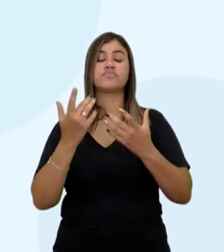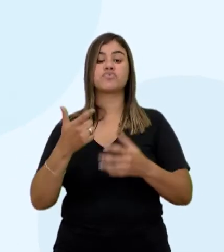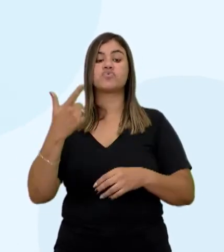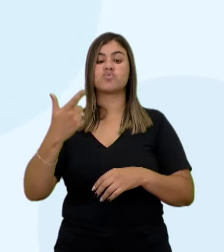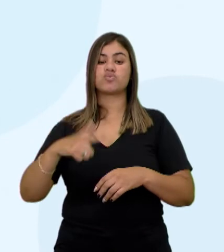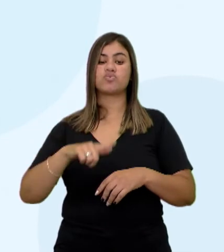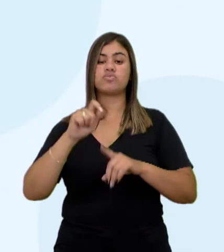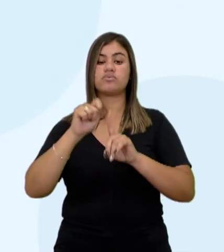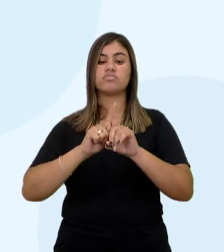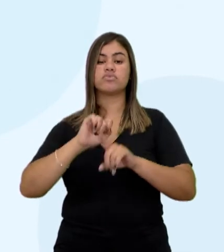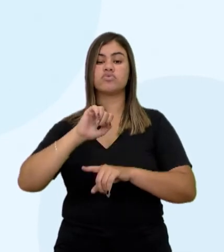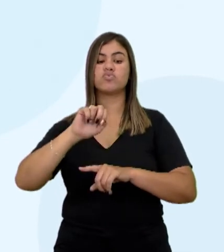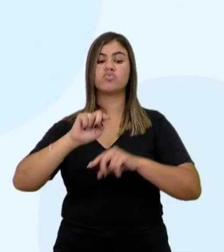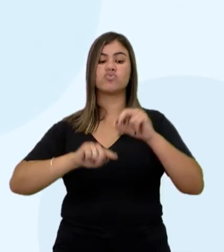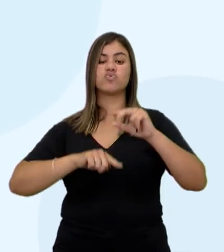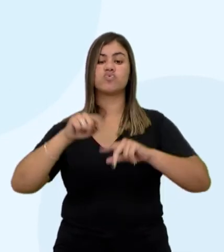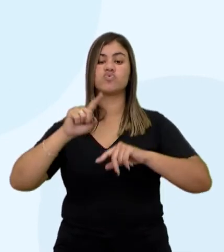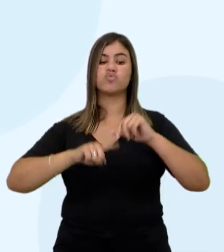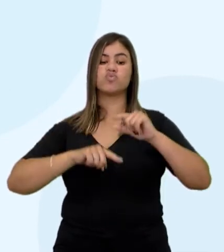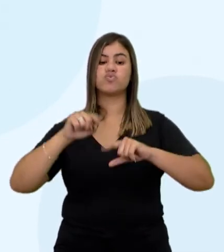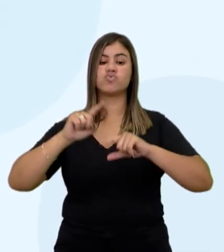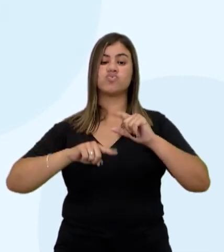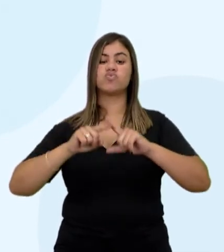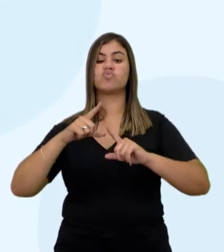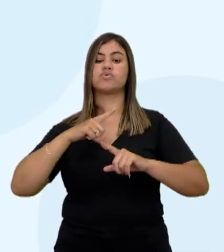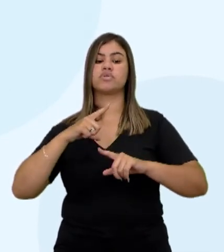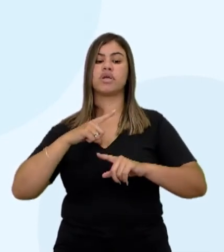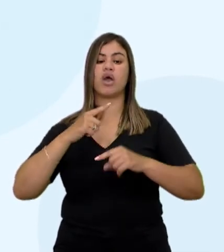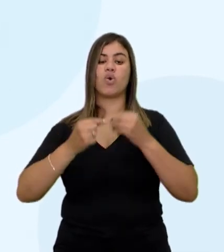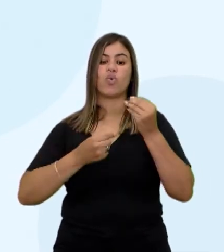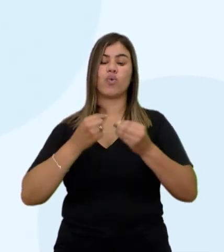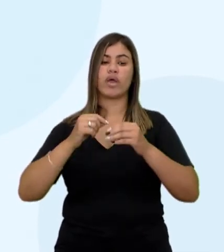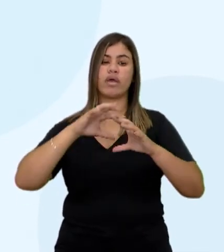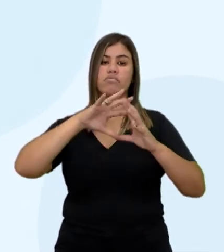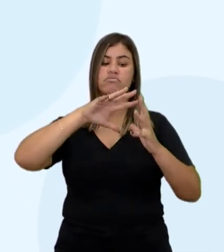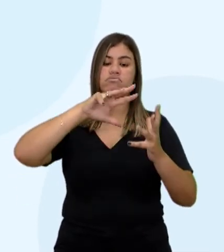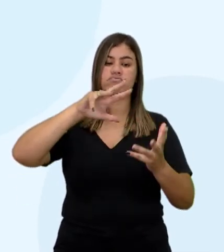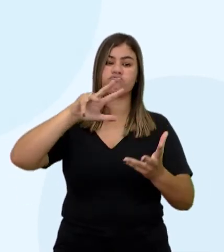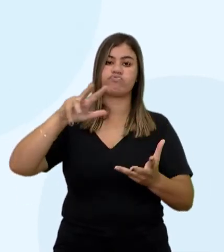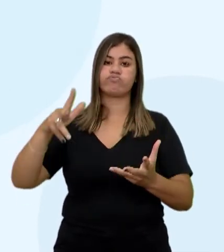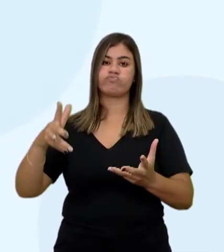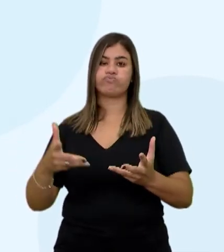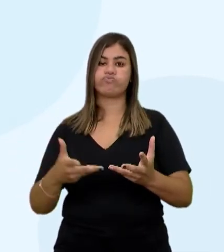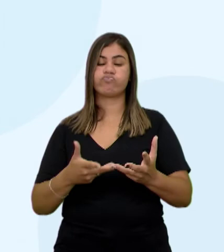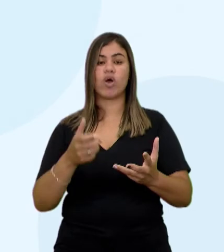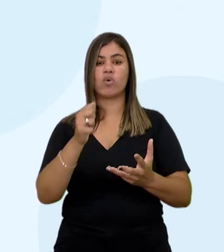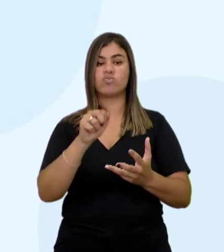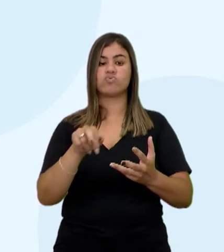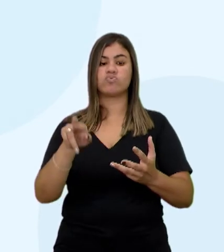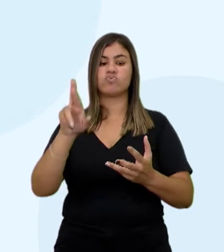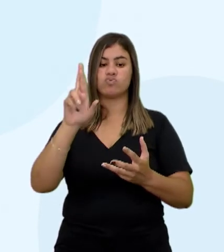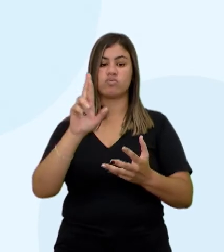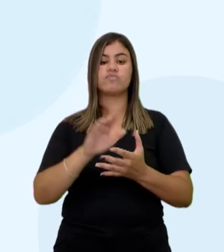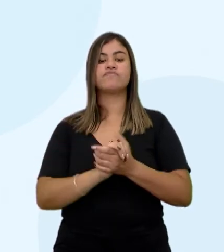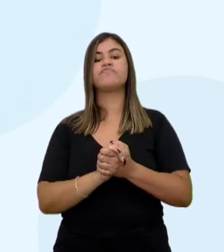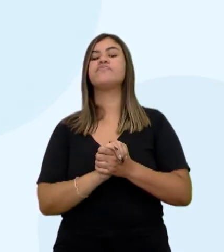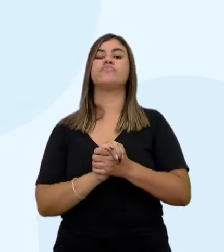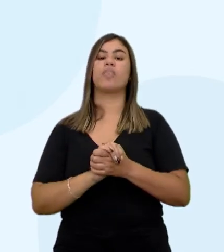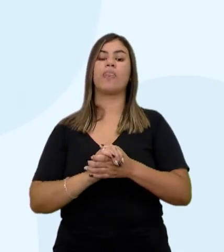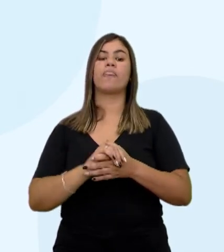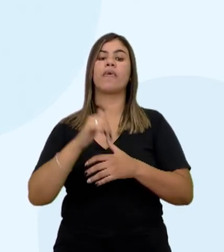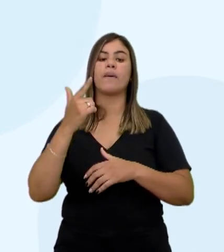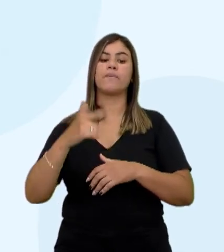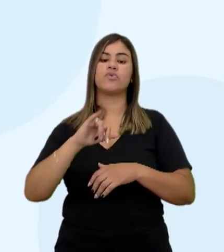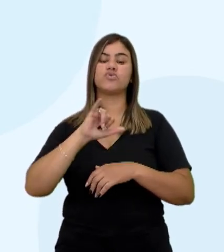oxigênio para a atmosfera, em torno aí de 2,4 bilhões de anos. E aí uma referência em mês de julho, a 2 bilhões de anos,